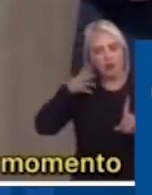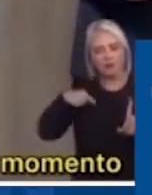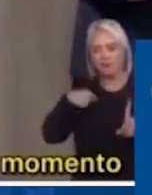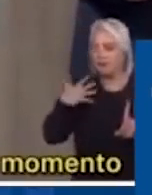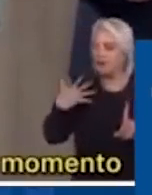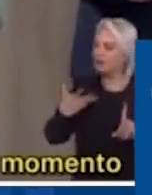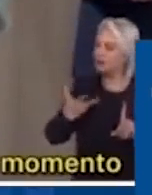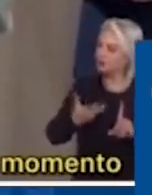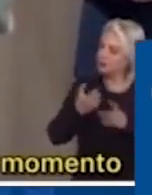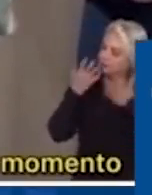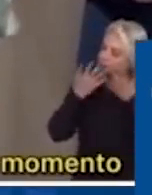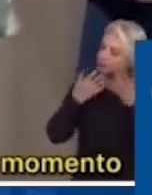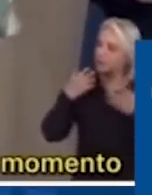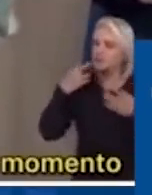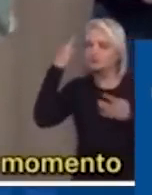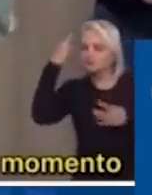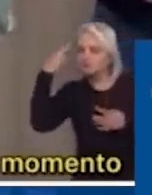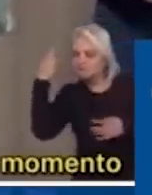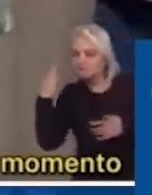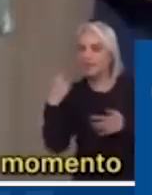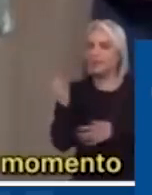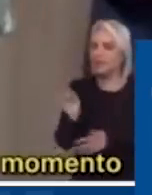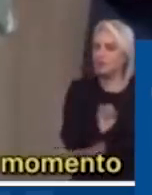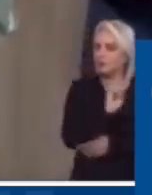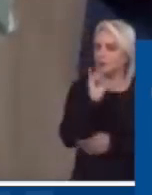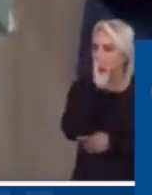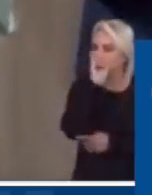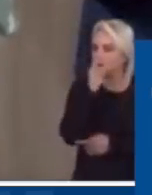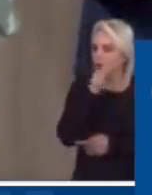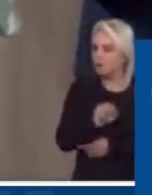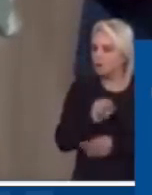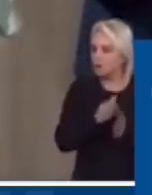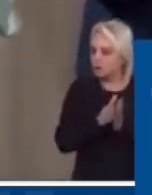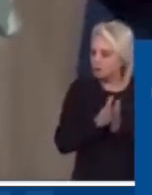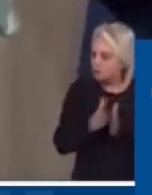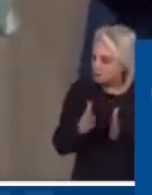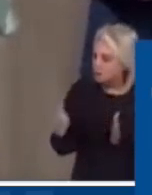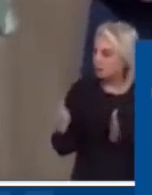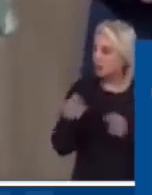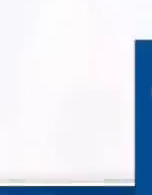suas reflexões foram importantíssimas neste momento da política, da